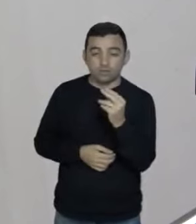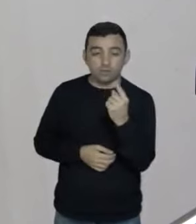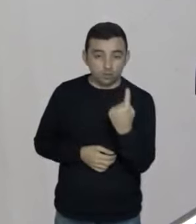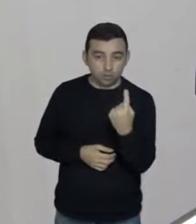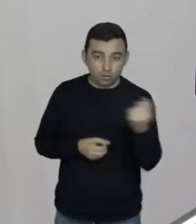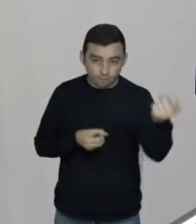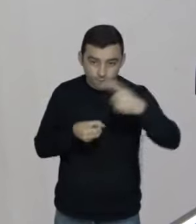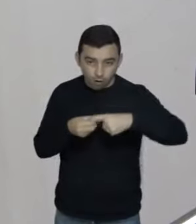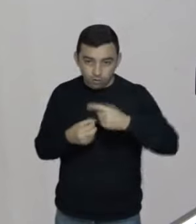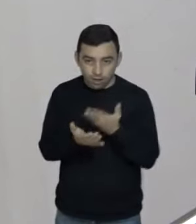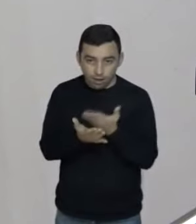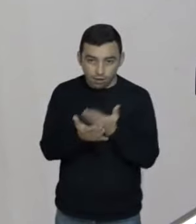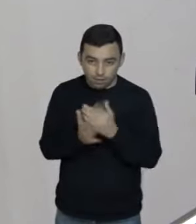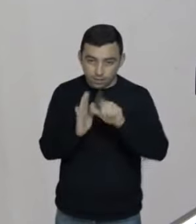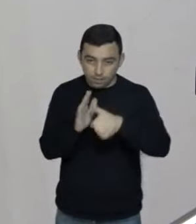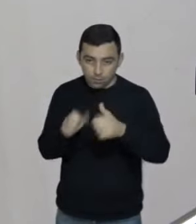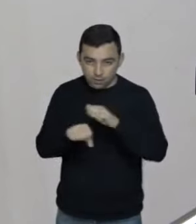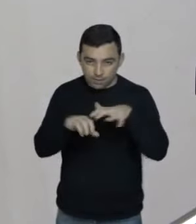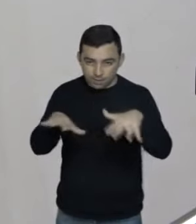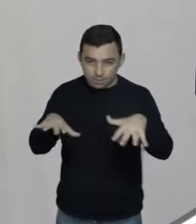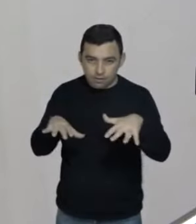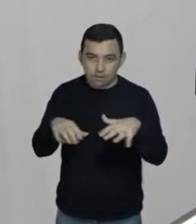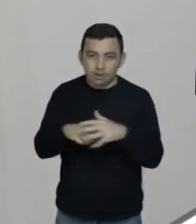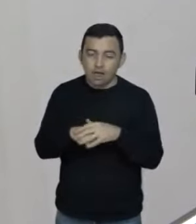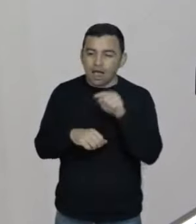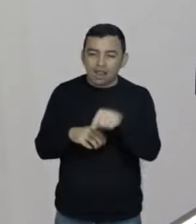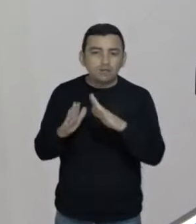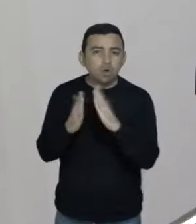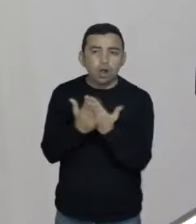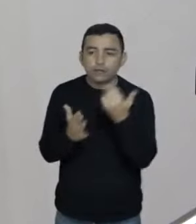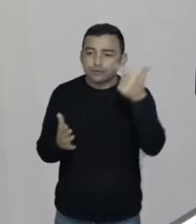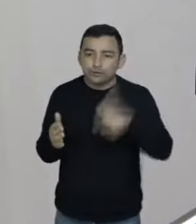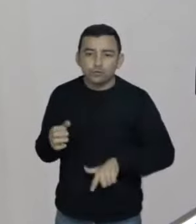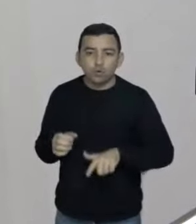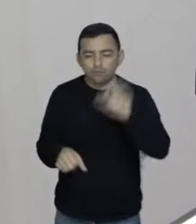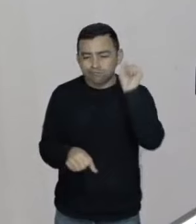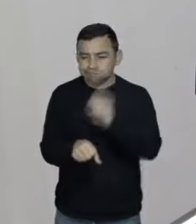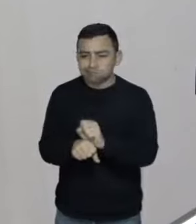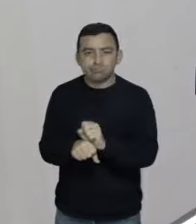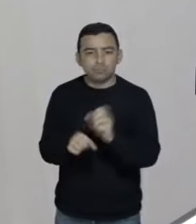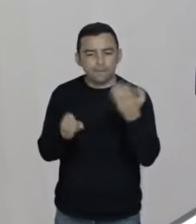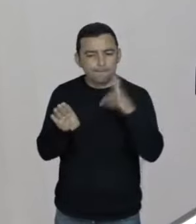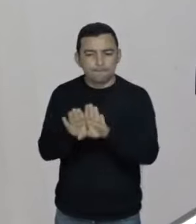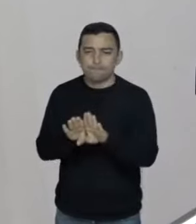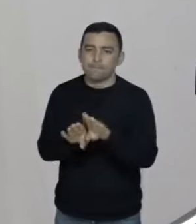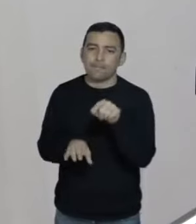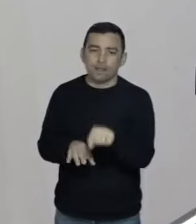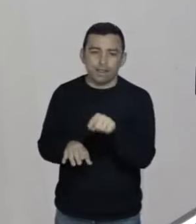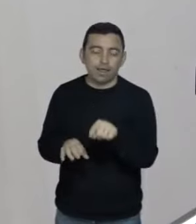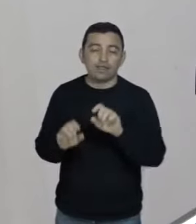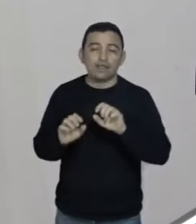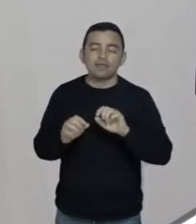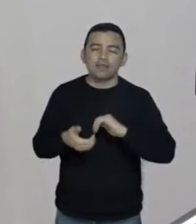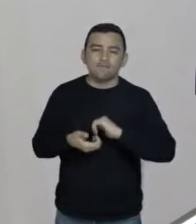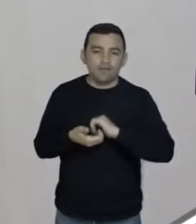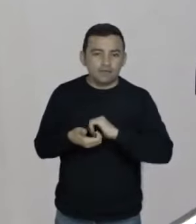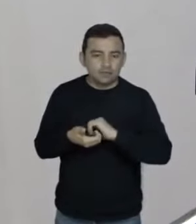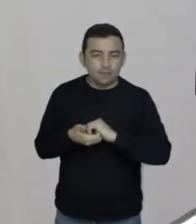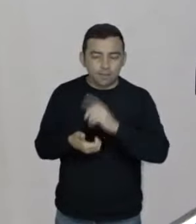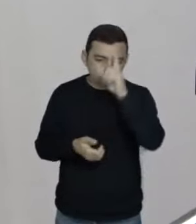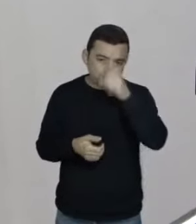retorno às aulas pós pandemia a escola foi novamente interditada pela defesa civil de Florianópolis A escola está literalmente